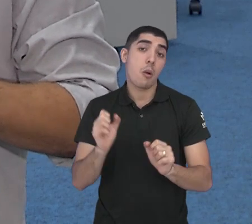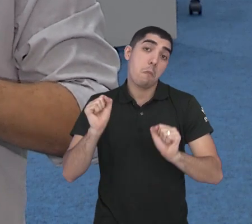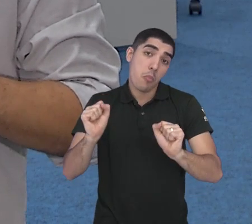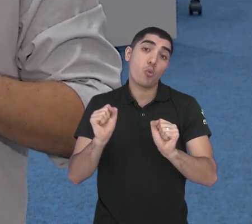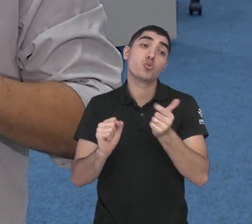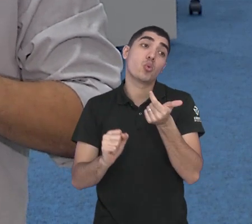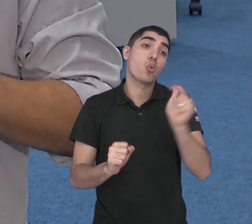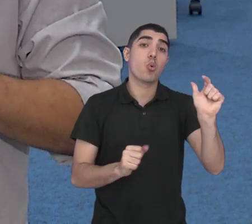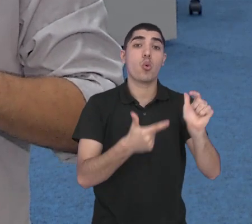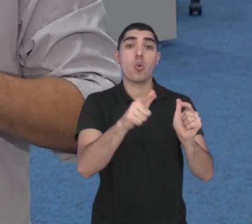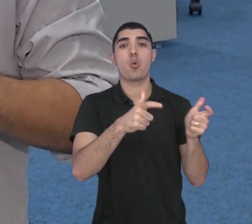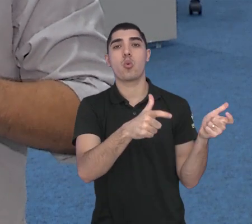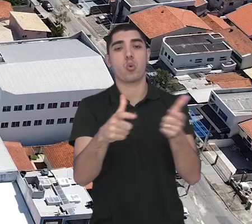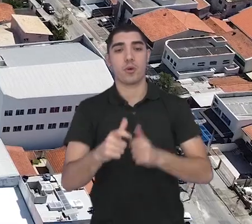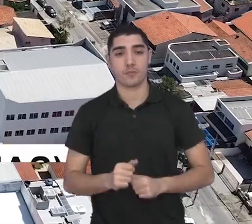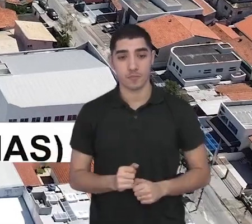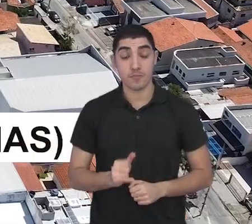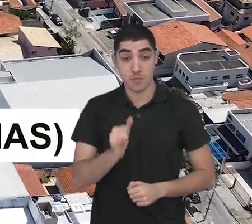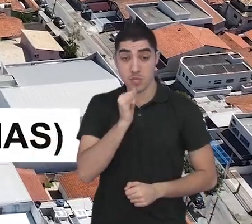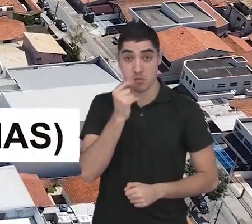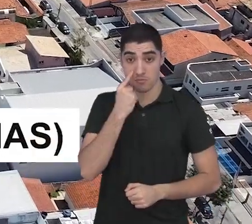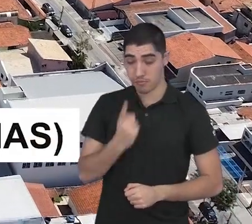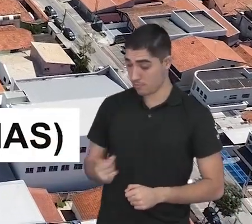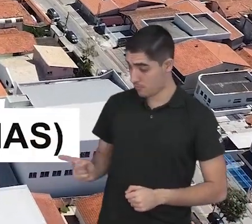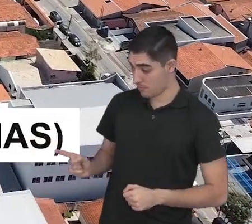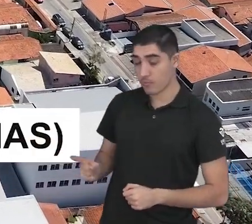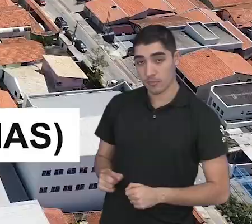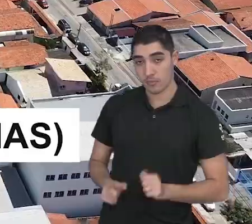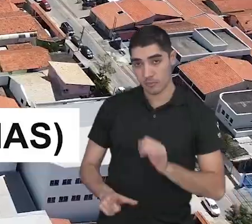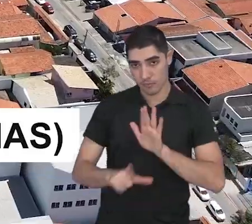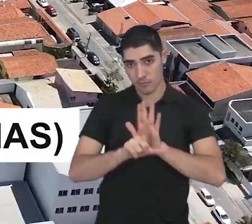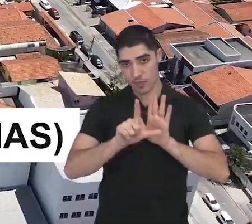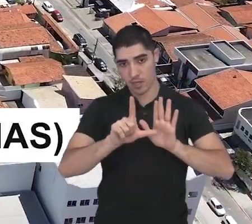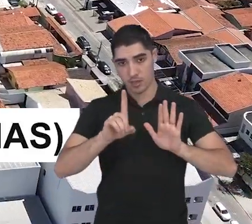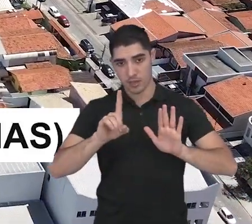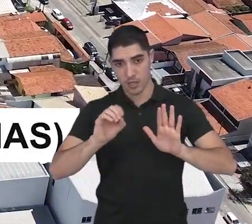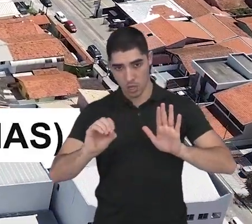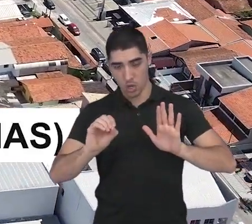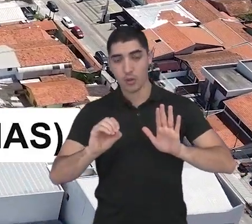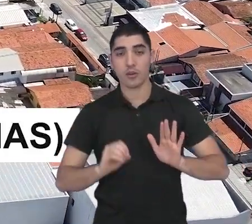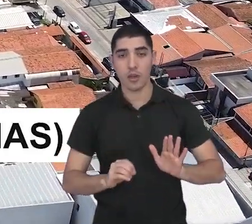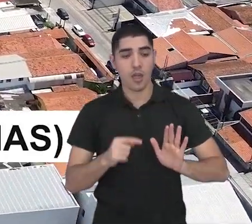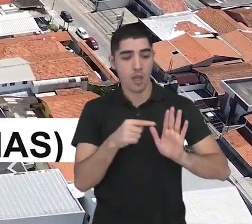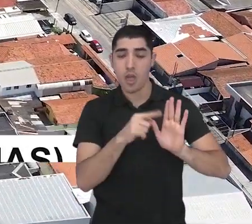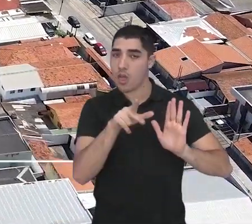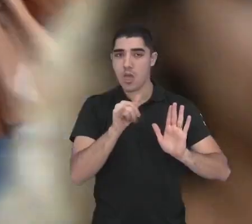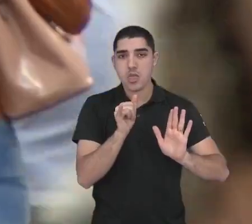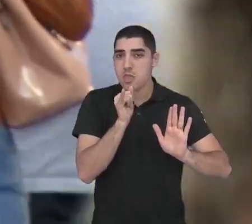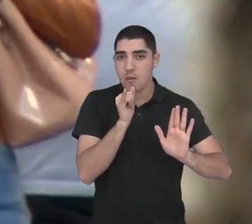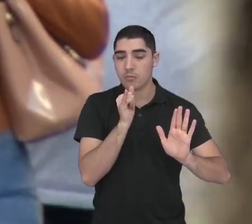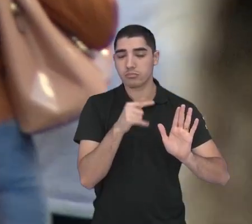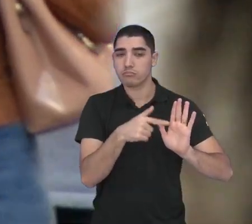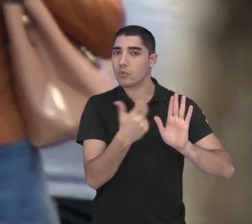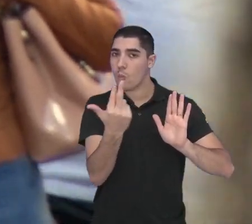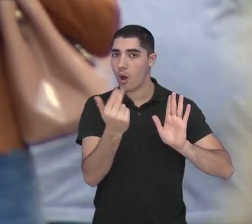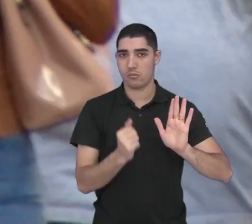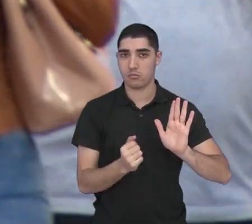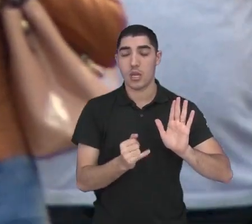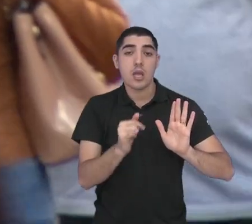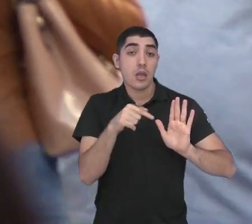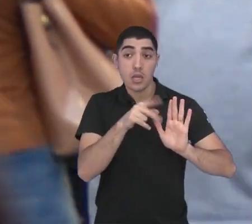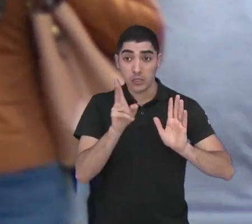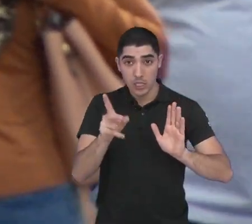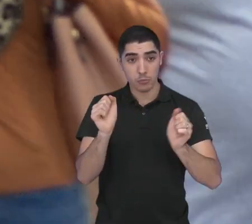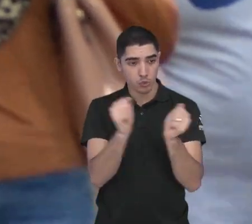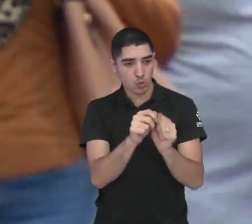em outros lugares da cidade. A LDO, a Lei de Diretrizes Orçamentárias, é um exemplo disso. Todos os anos ela é